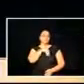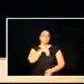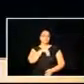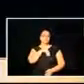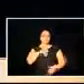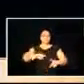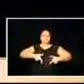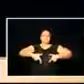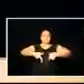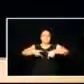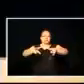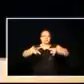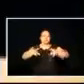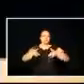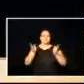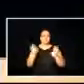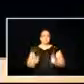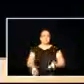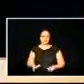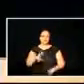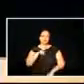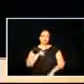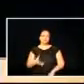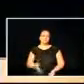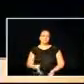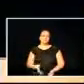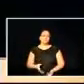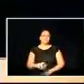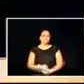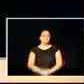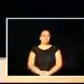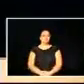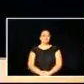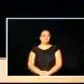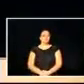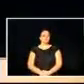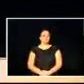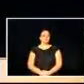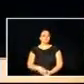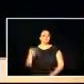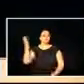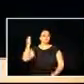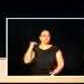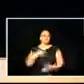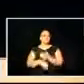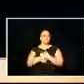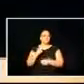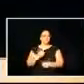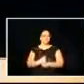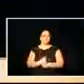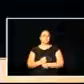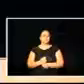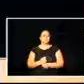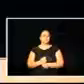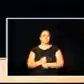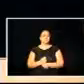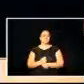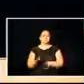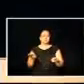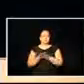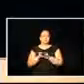prioridade da administração, no ano passado, como nesse ano, ela é um